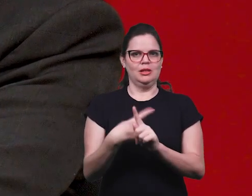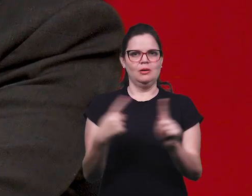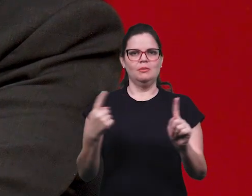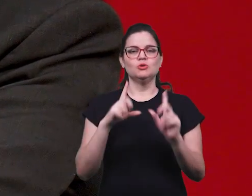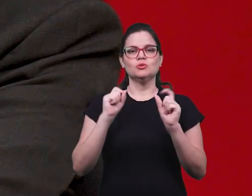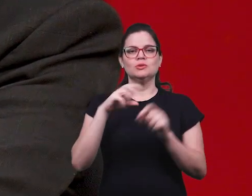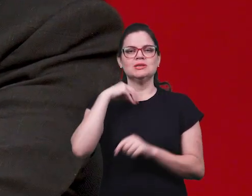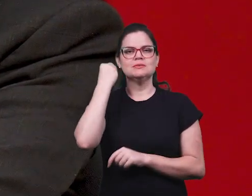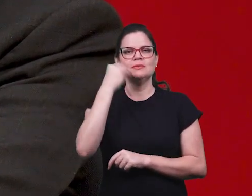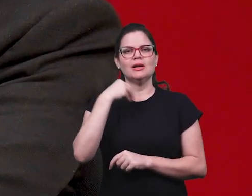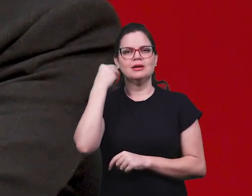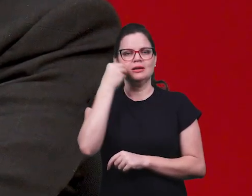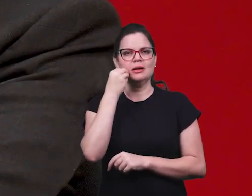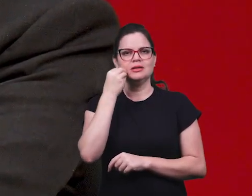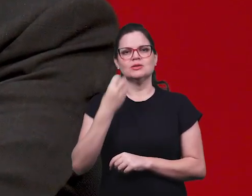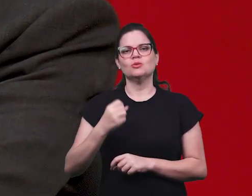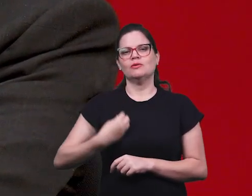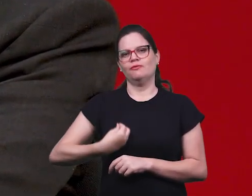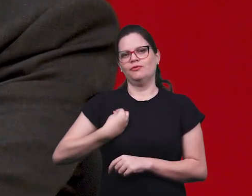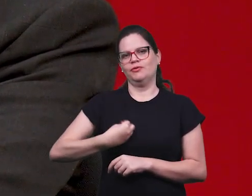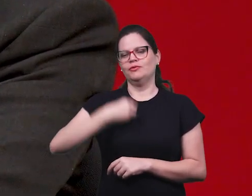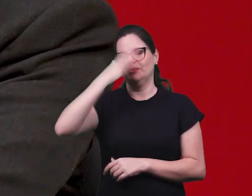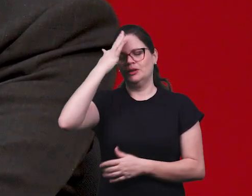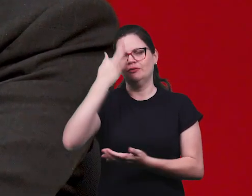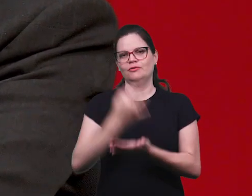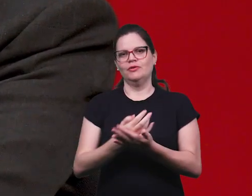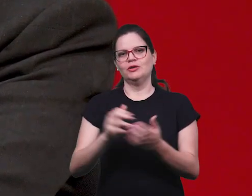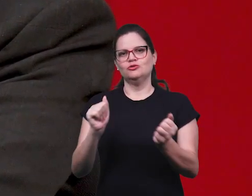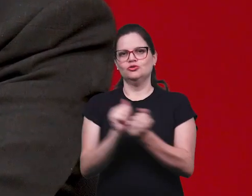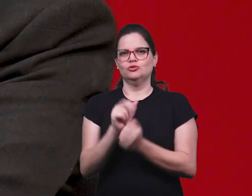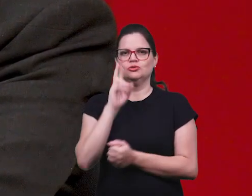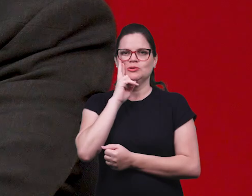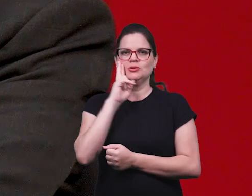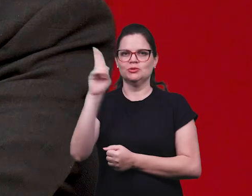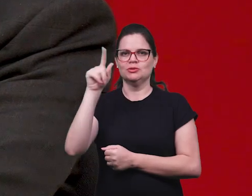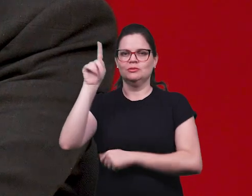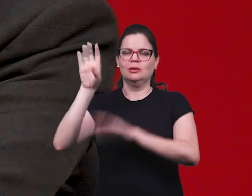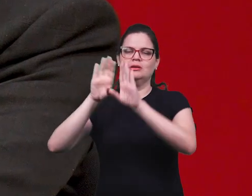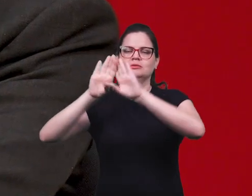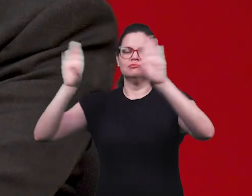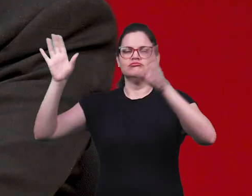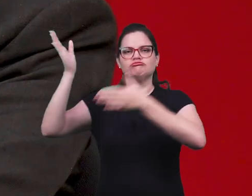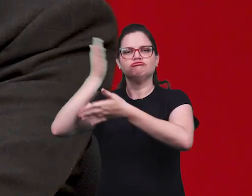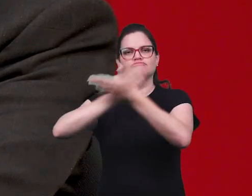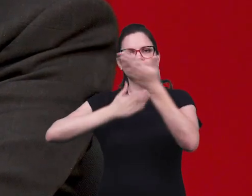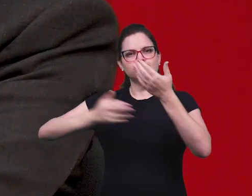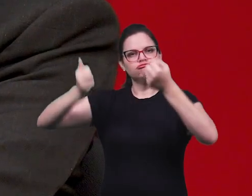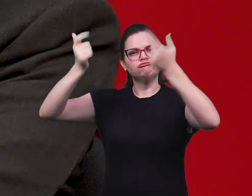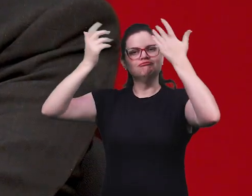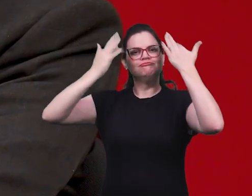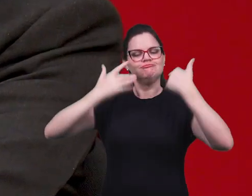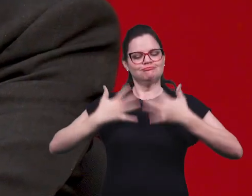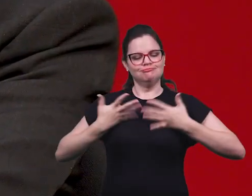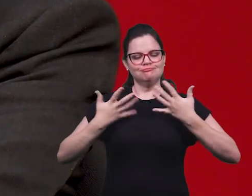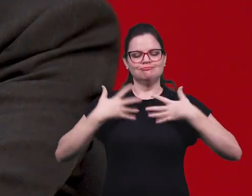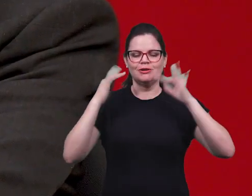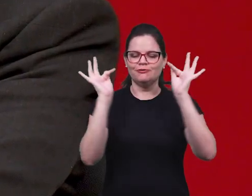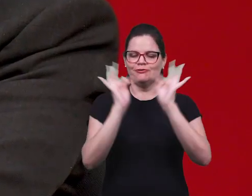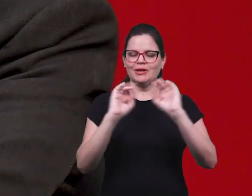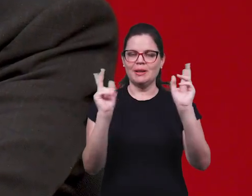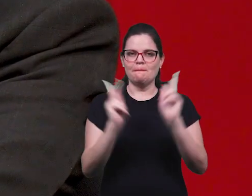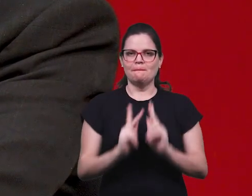à experiência que um homem ele pode ter com aquilo que vem da eternidade, aquilo que nos alegra, que traspassa o